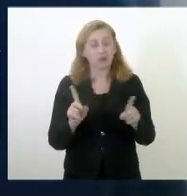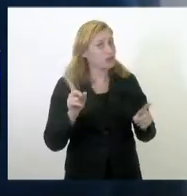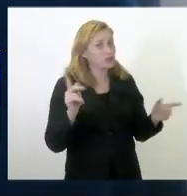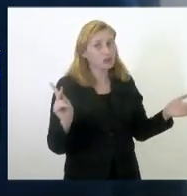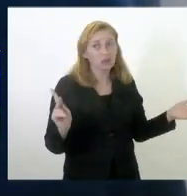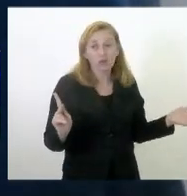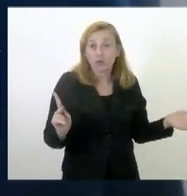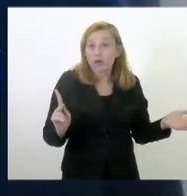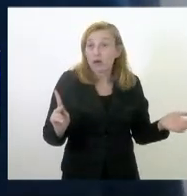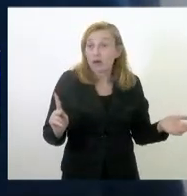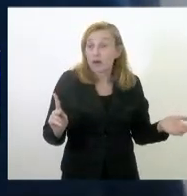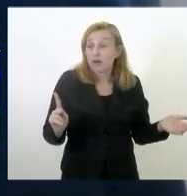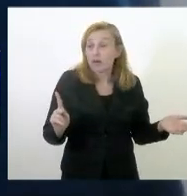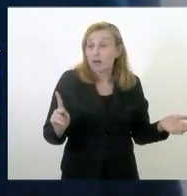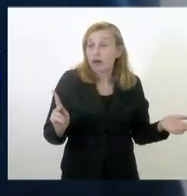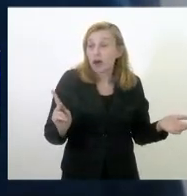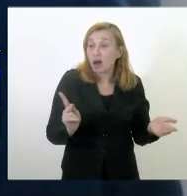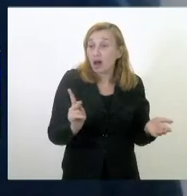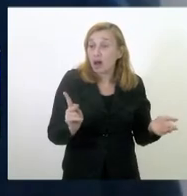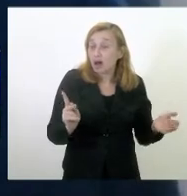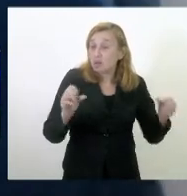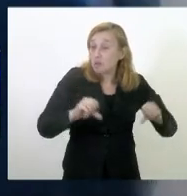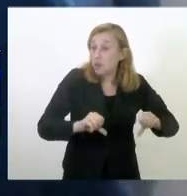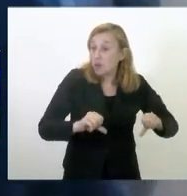na praia, tem que ser